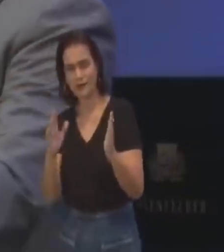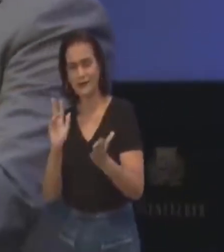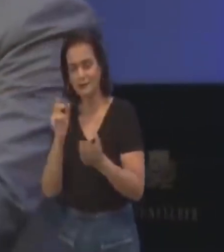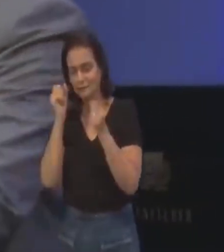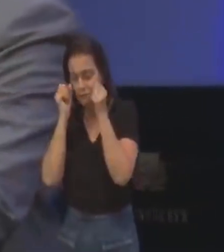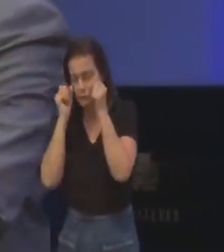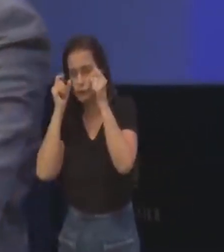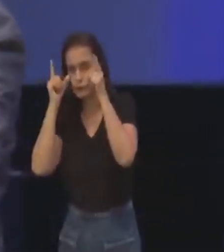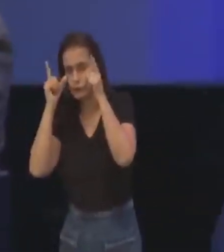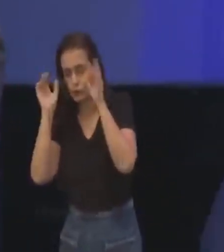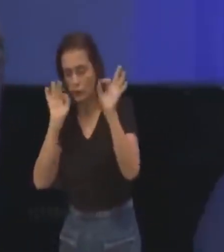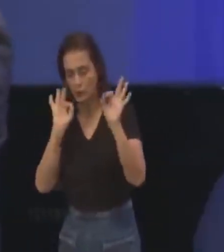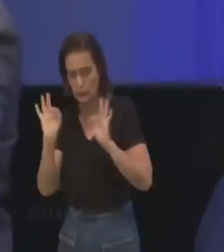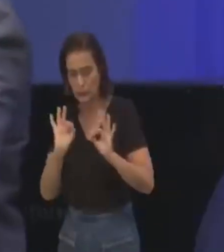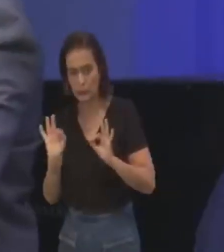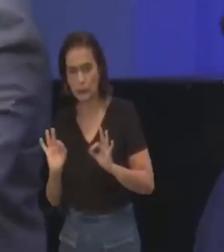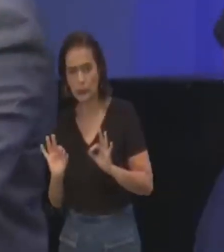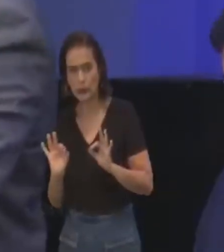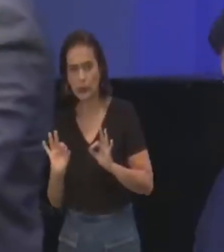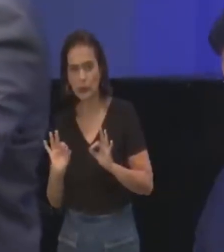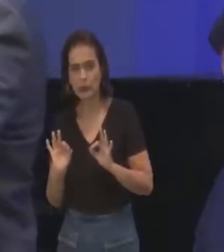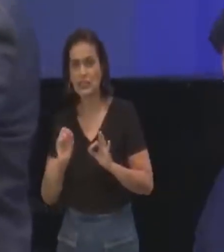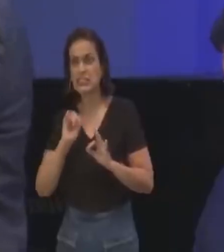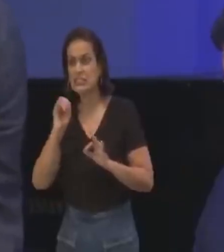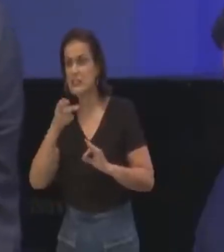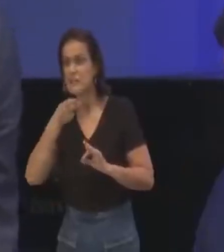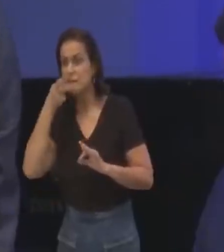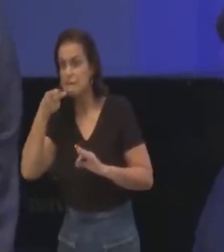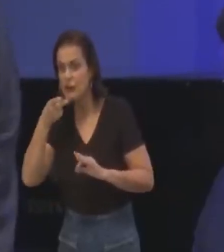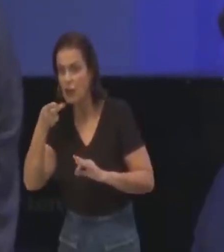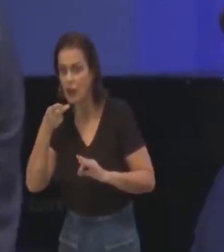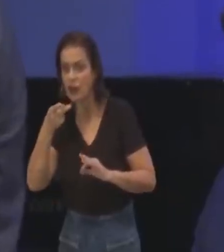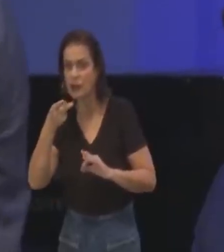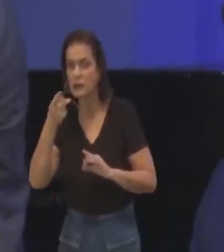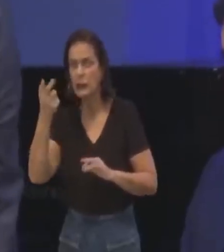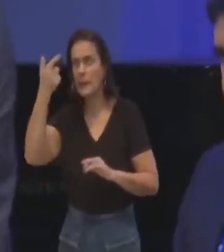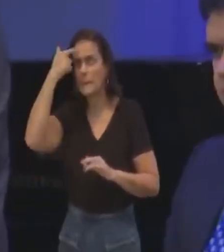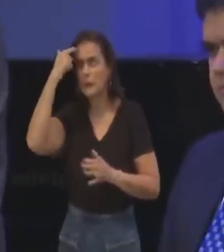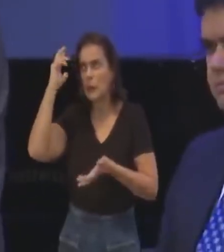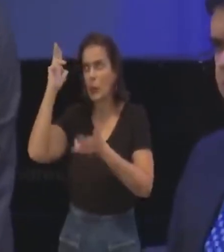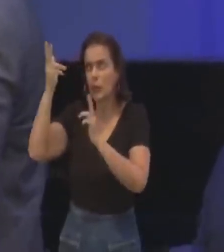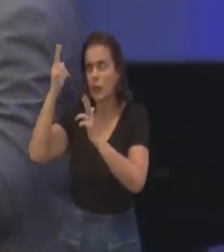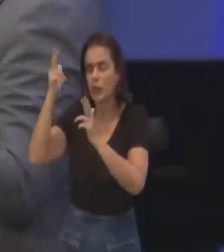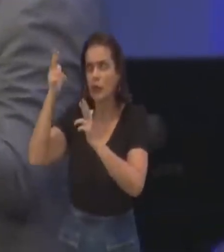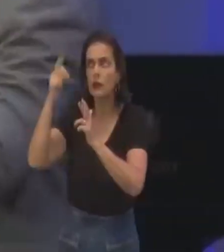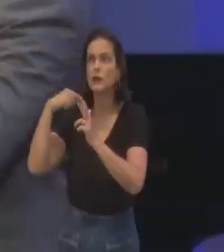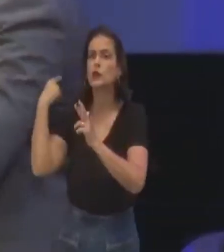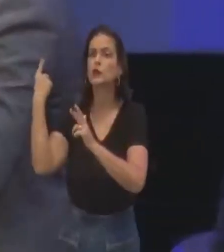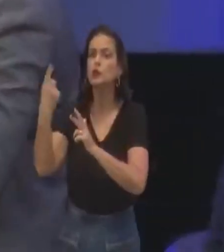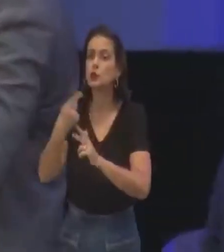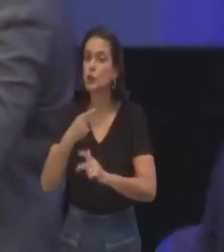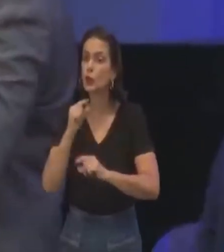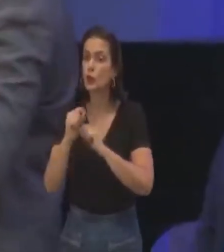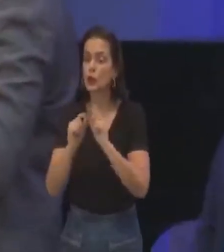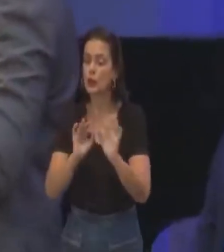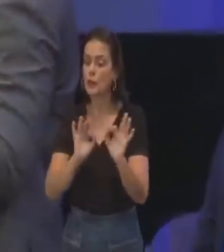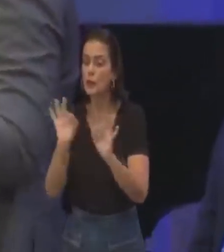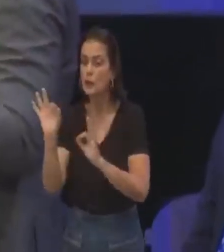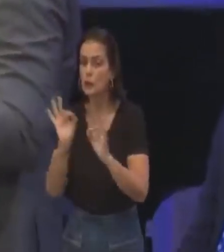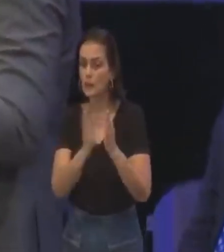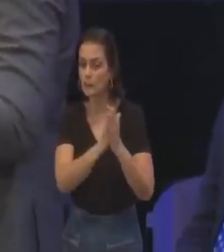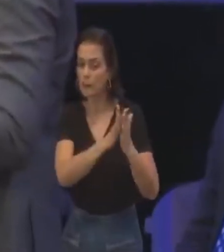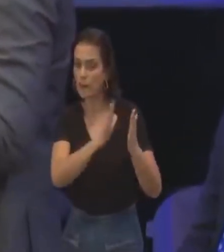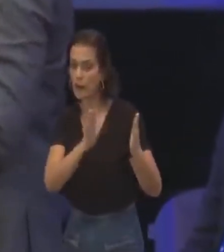nós proferimos uma palavra, quando nós construímos um pensamento, nós somos moldados por um processo de